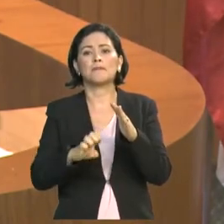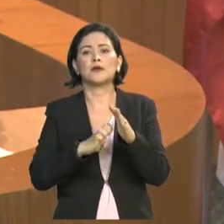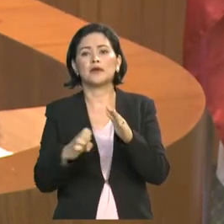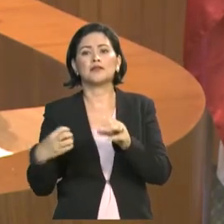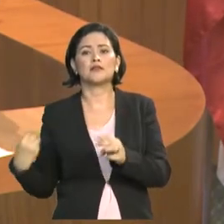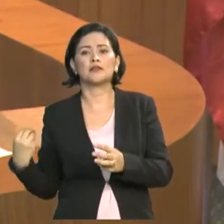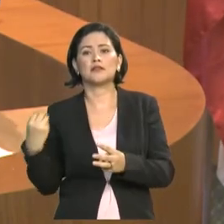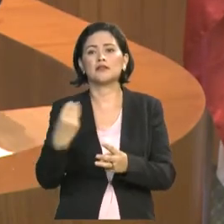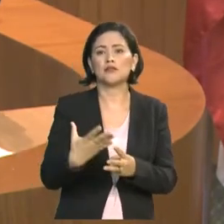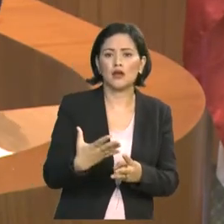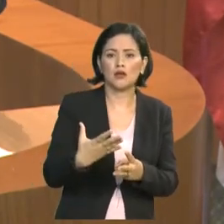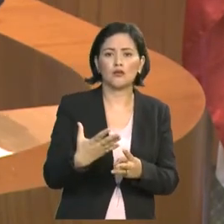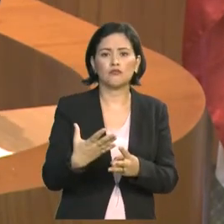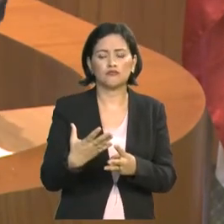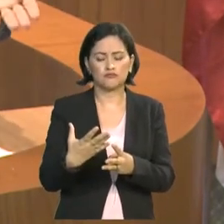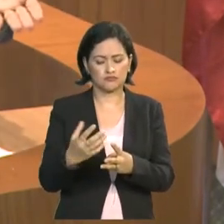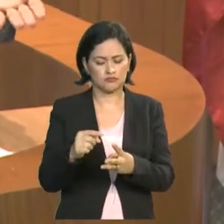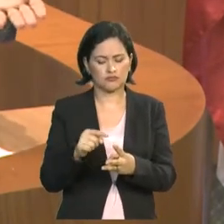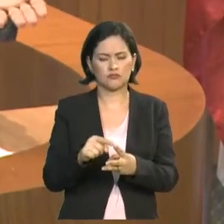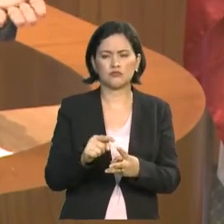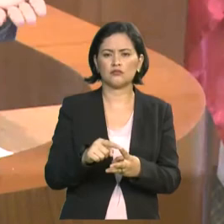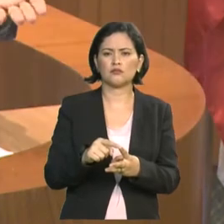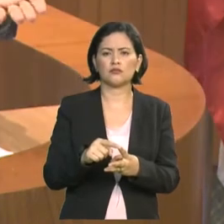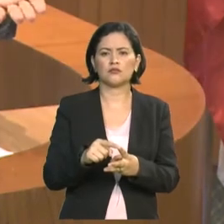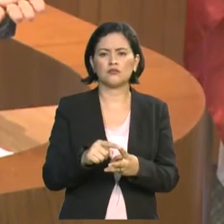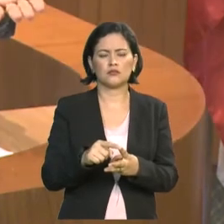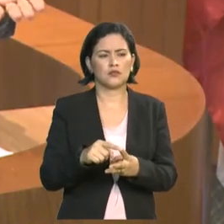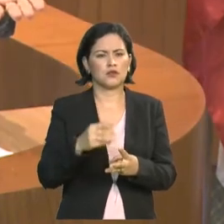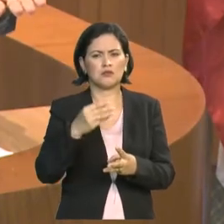equipamentos, porque nós encontramos esses equipamentos jogados.